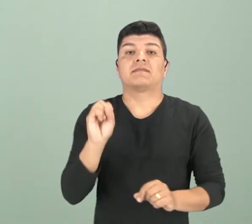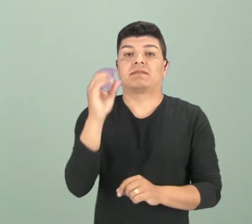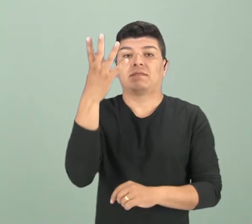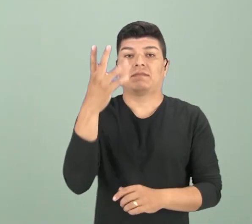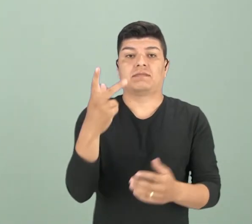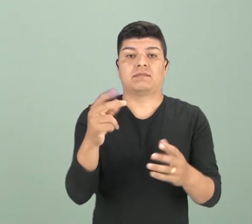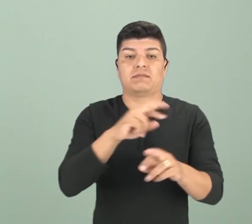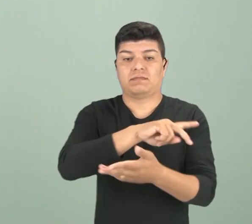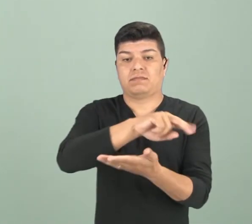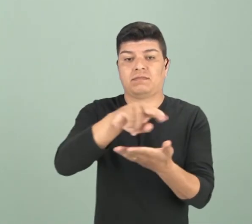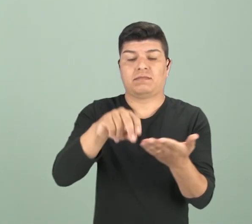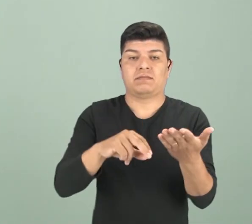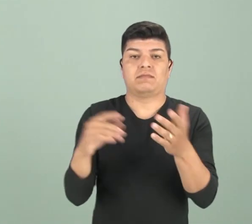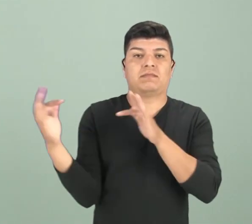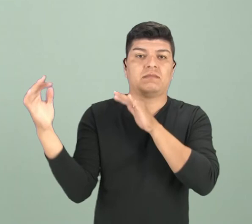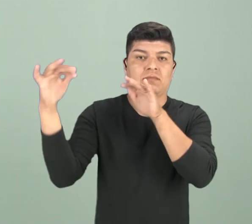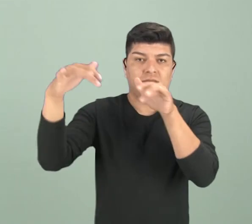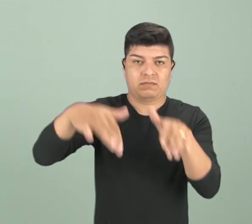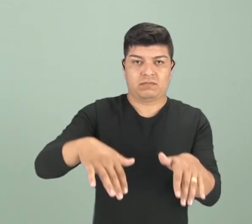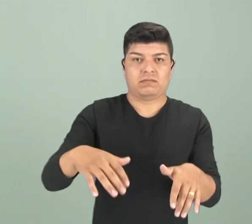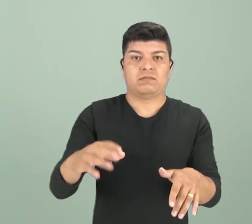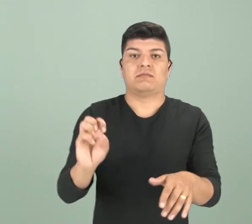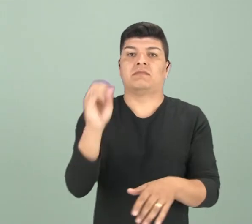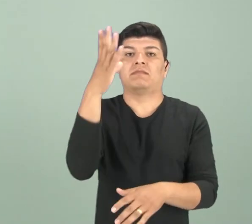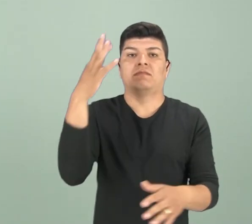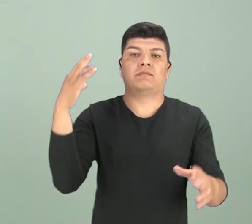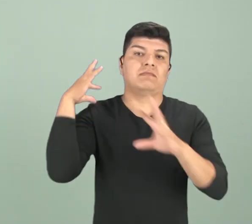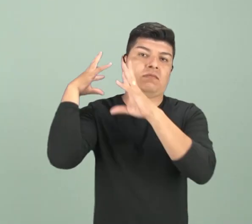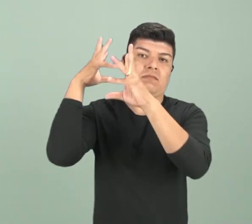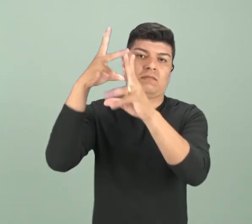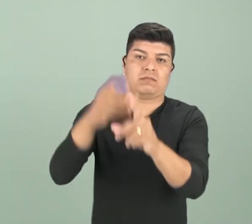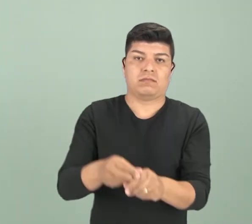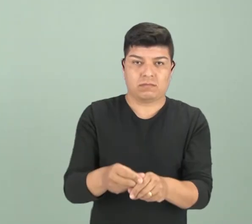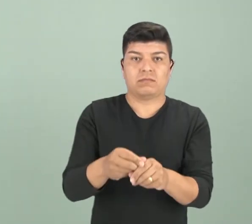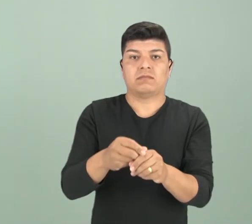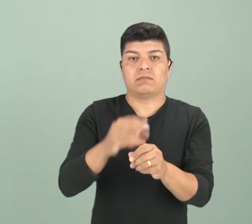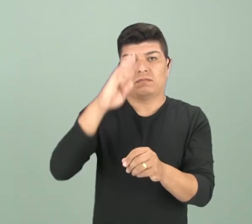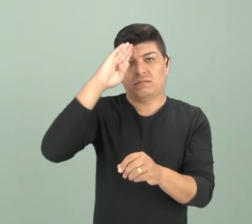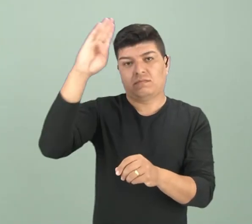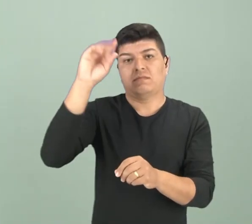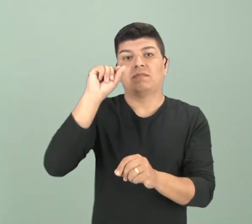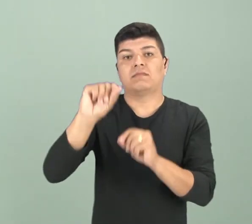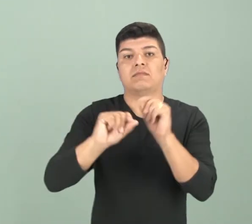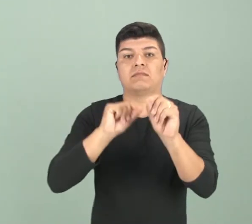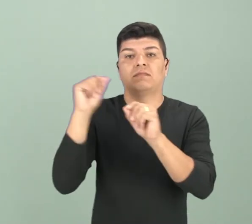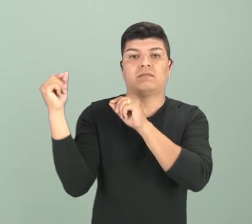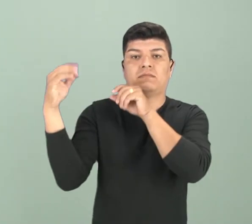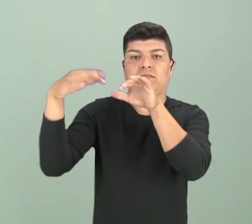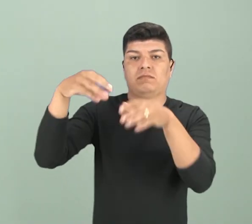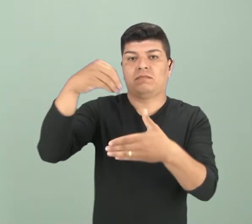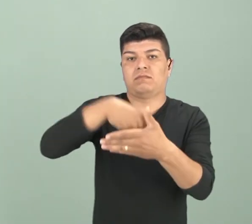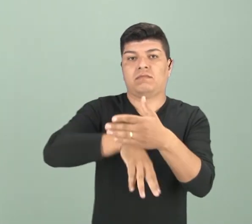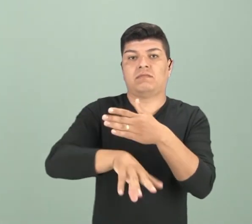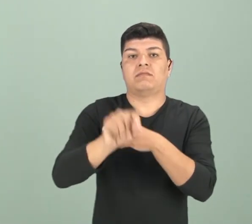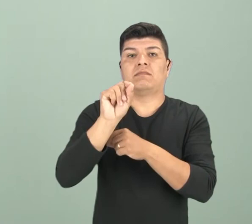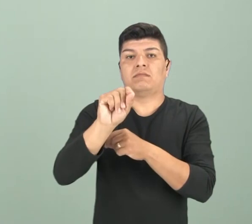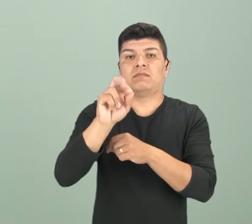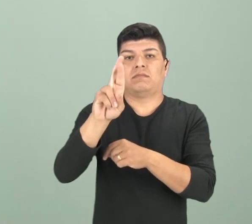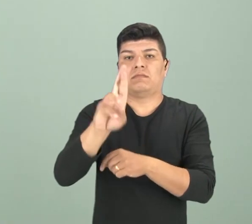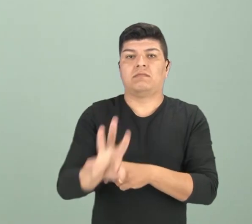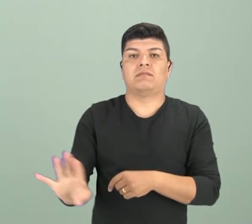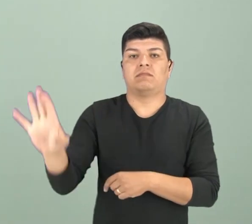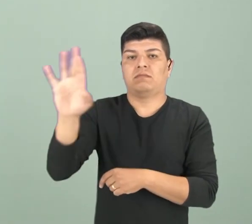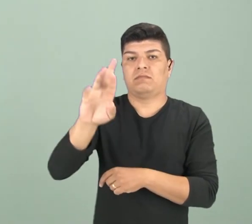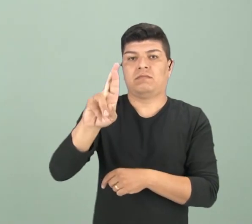Brasil, aconteceram diversos tipos de migração e acontece até hoje, sendo que as nossas principais migrações internas é a